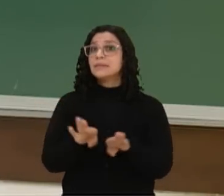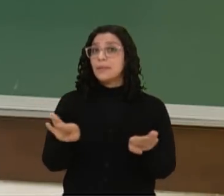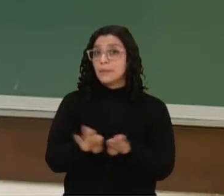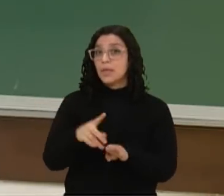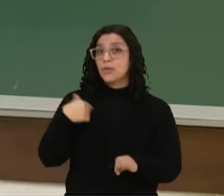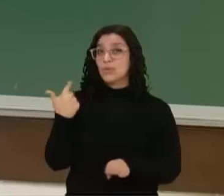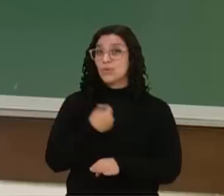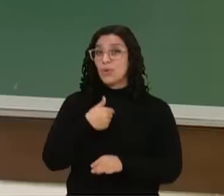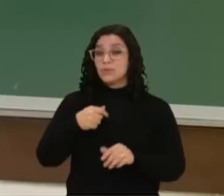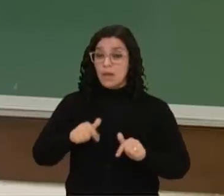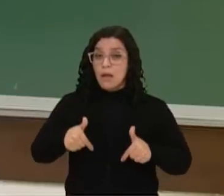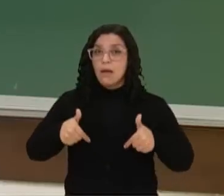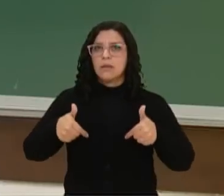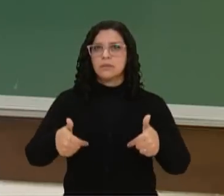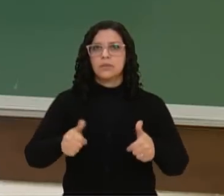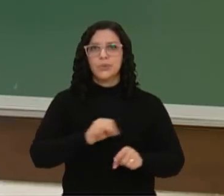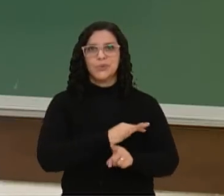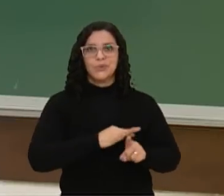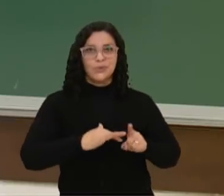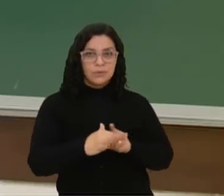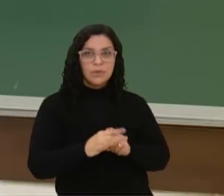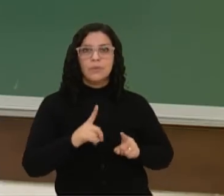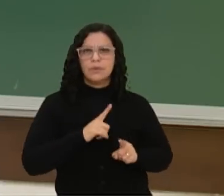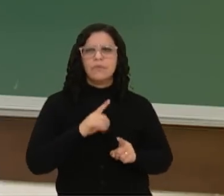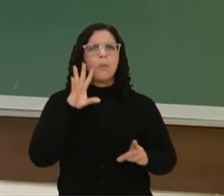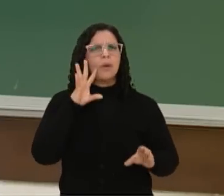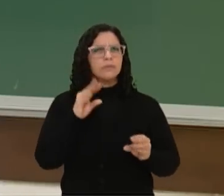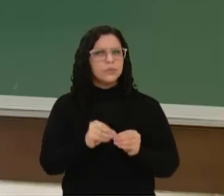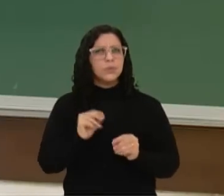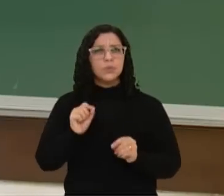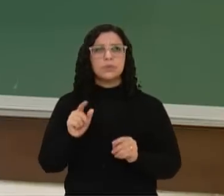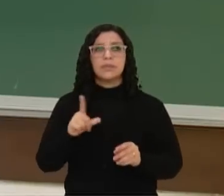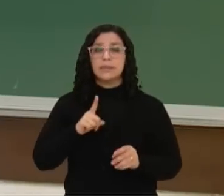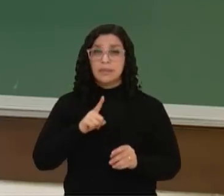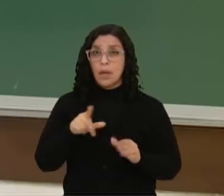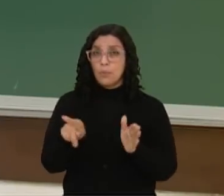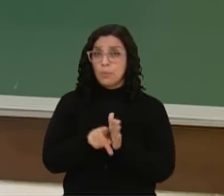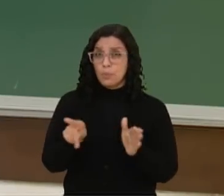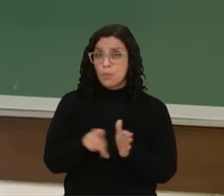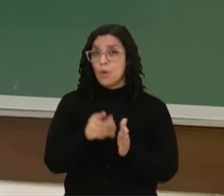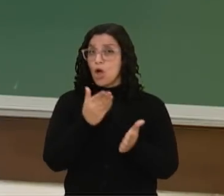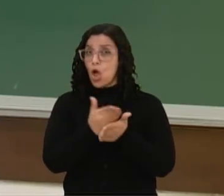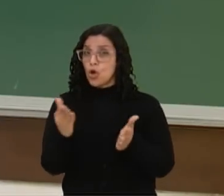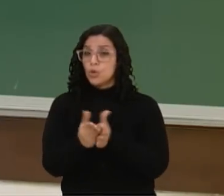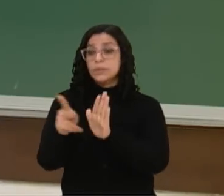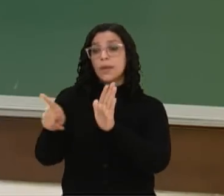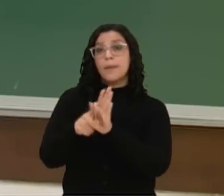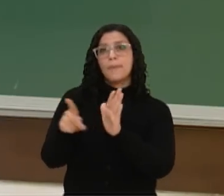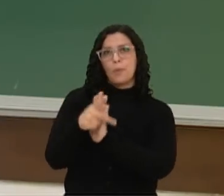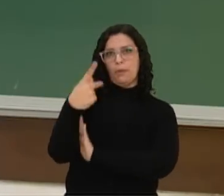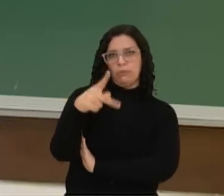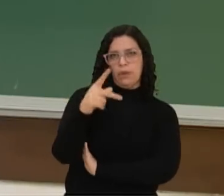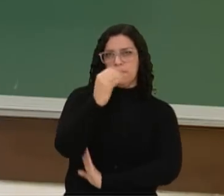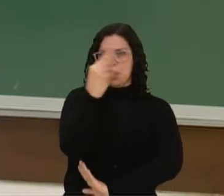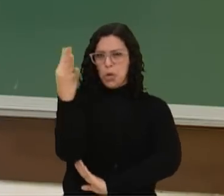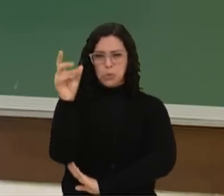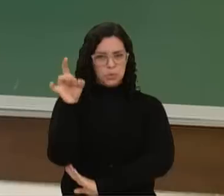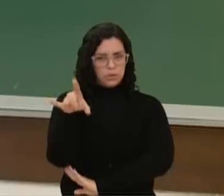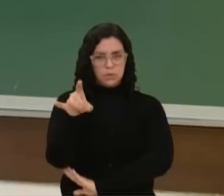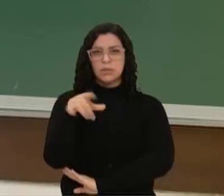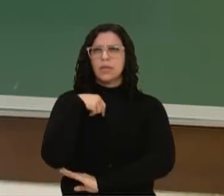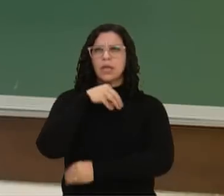problemáticas decorrentes da ação social. Então vamos entender aqui. Tem as questões que são próprias da natureza, né?